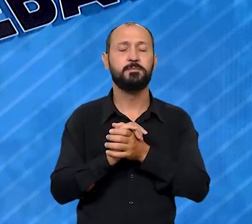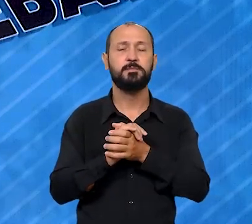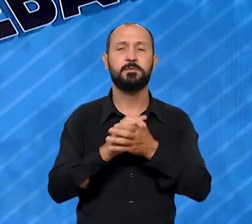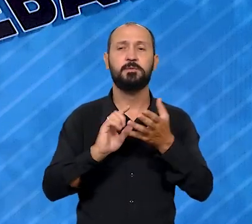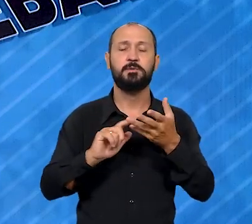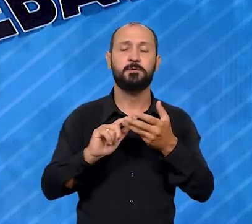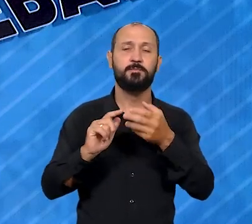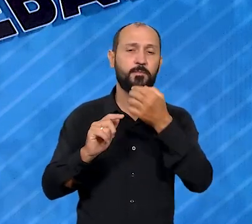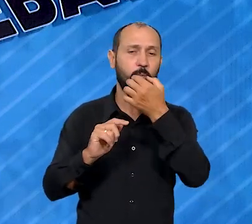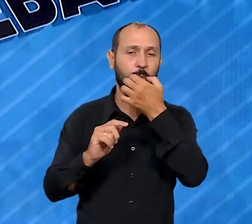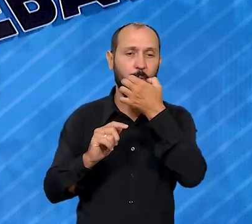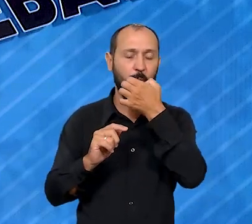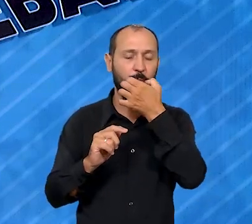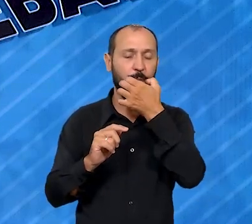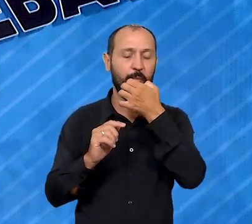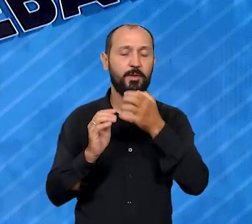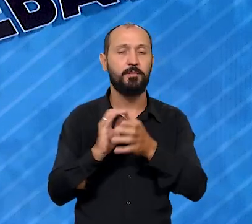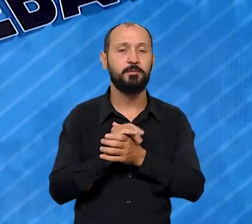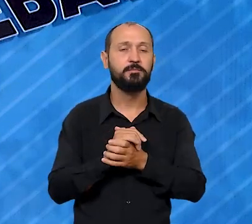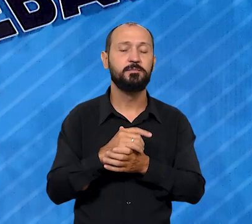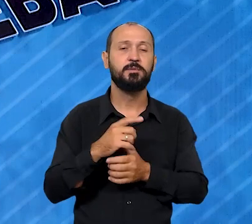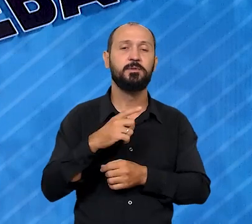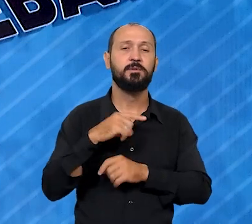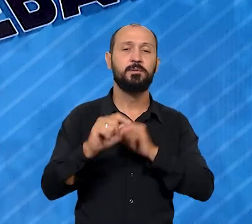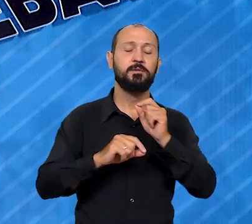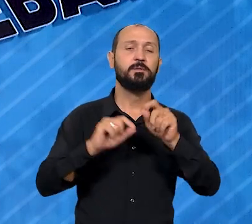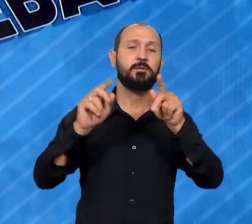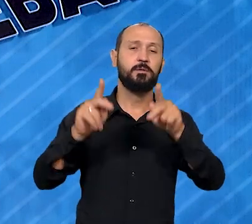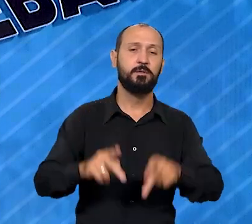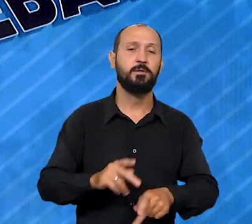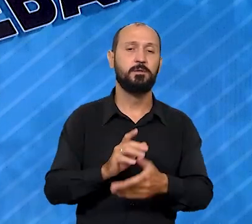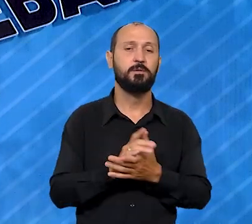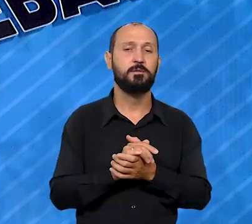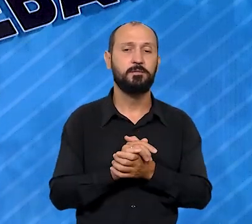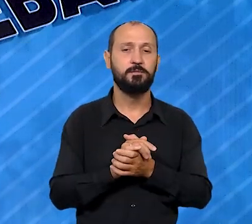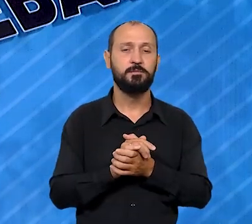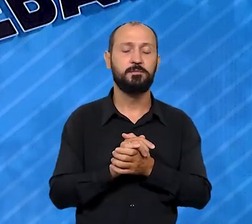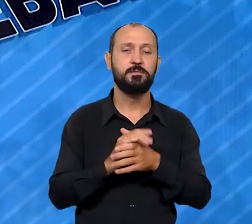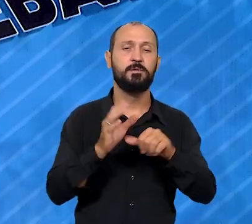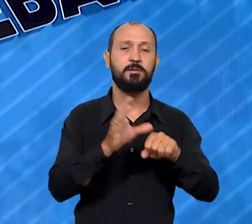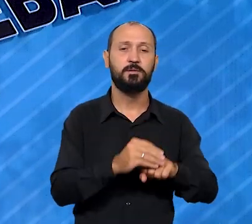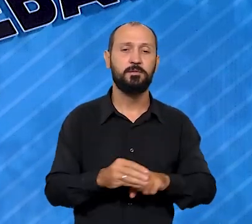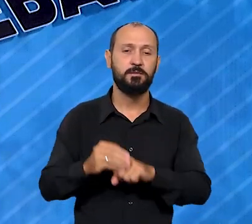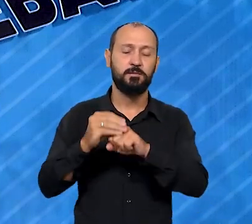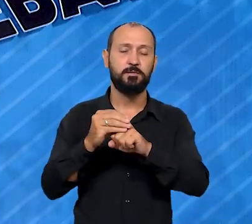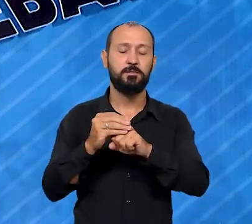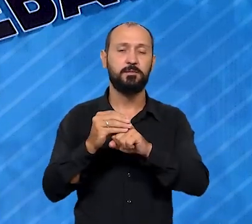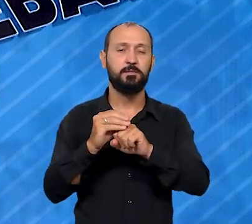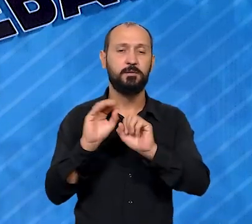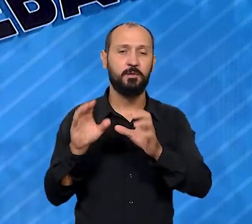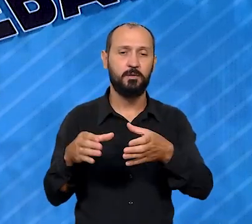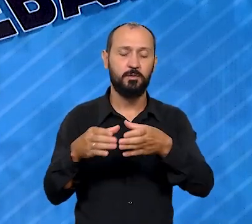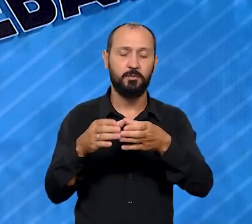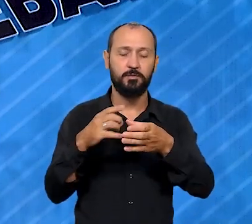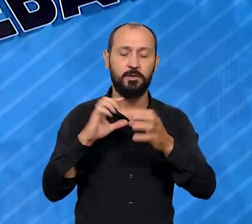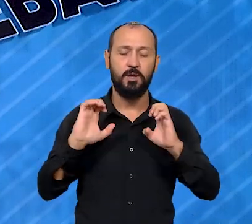workshops, eventos em geral, no sentido de trazer para a população conhecimento. A nossa comissão, quando ela